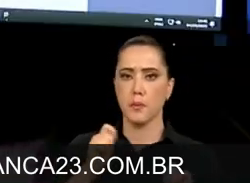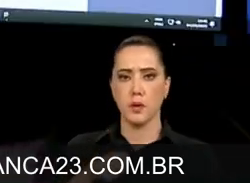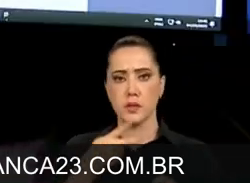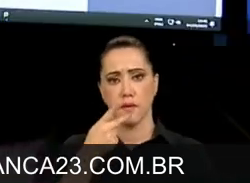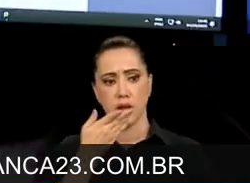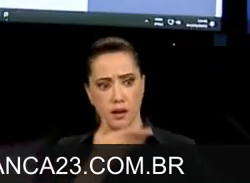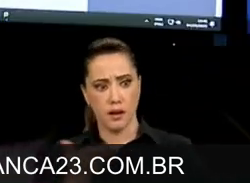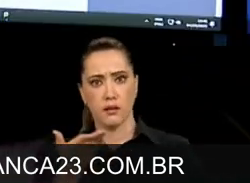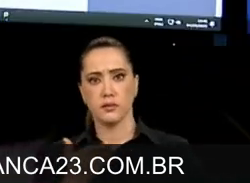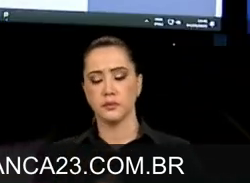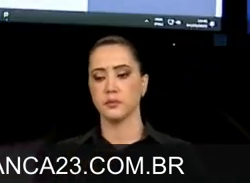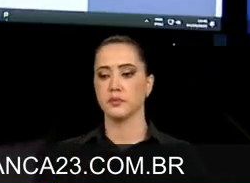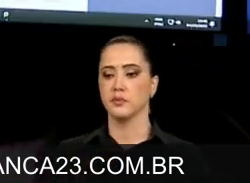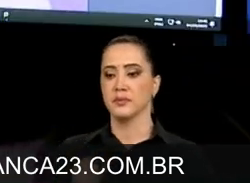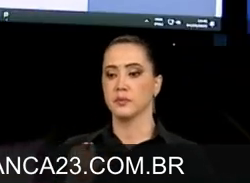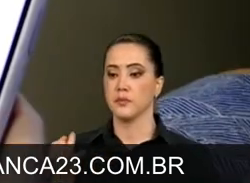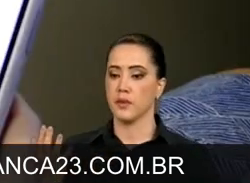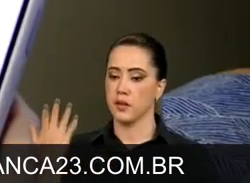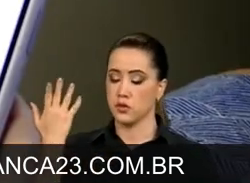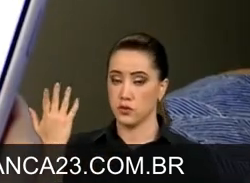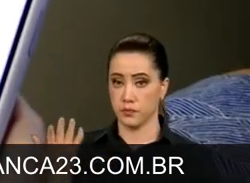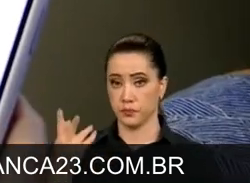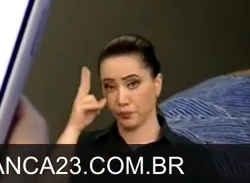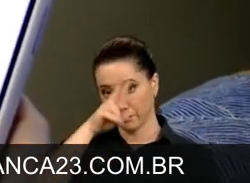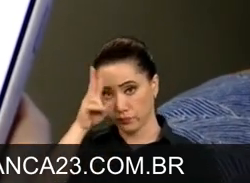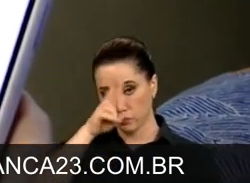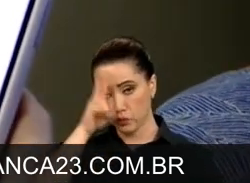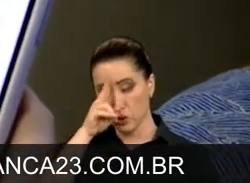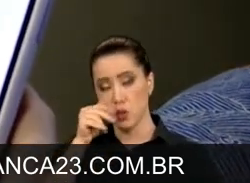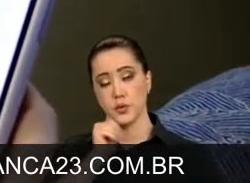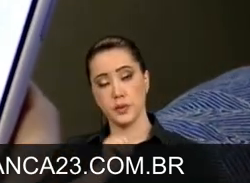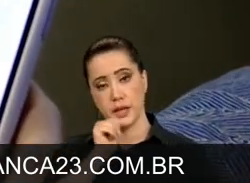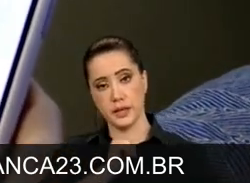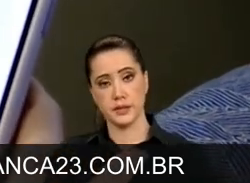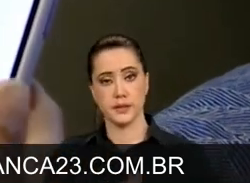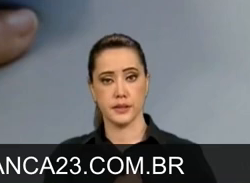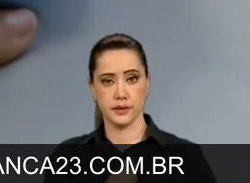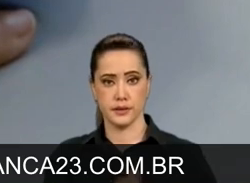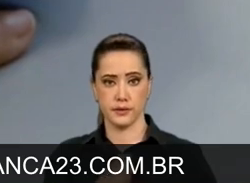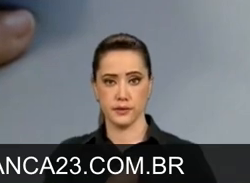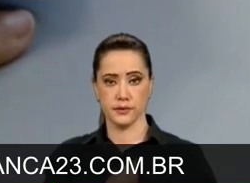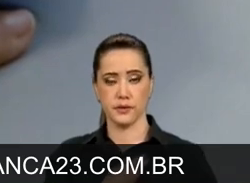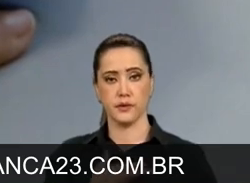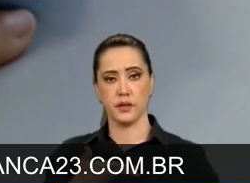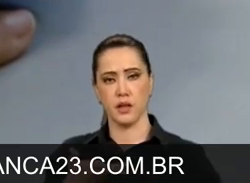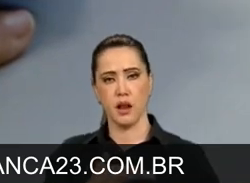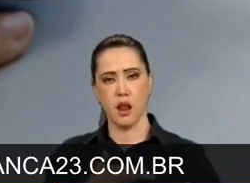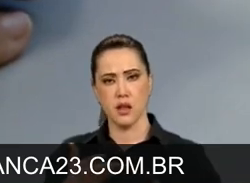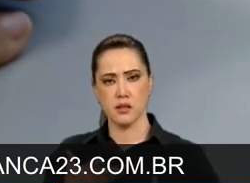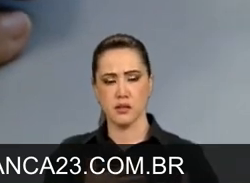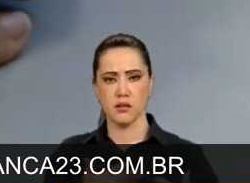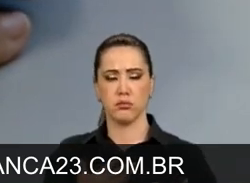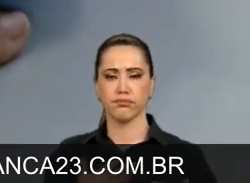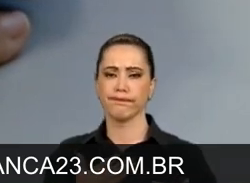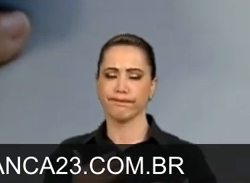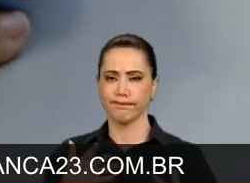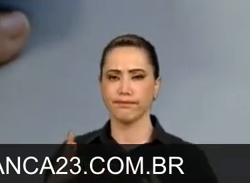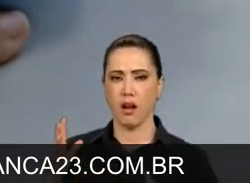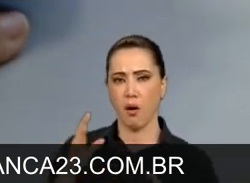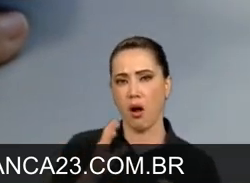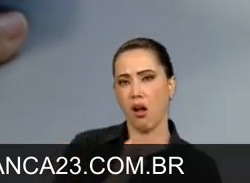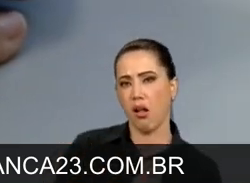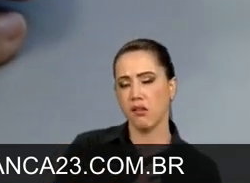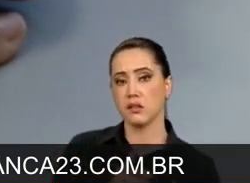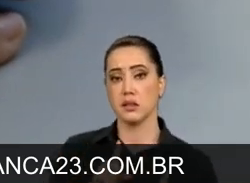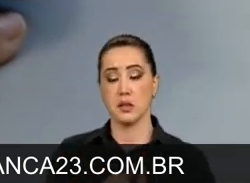São muitas histórias como a de Lohana, de mulheres que vivem relacionamentos abusivos. para ajudá-las a entender a situação e a sair do